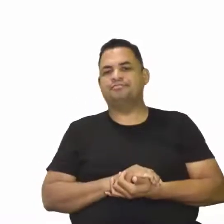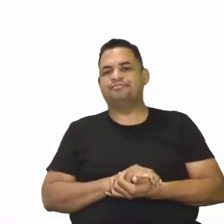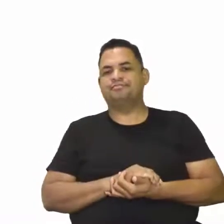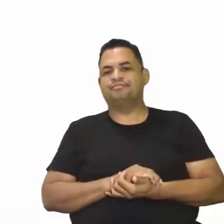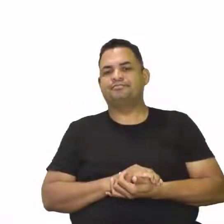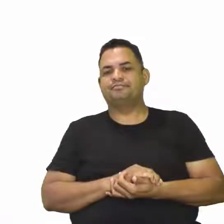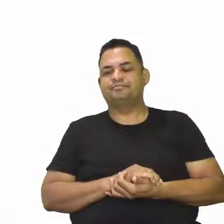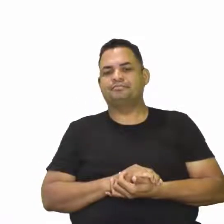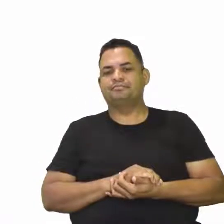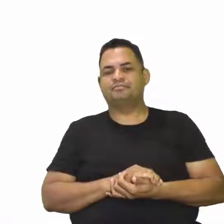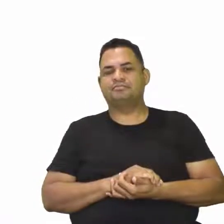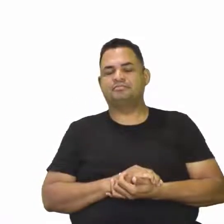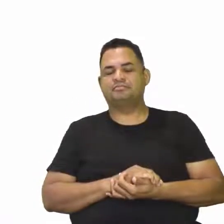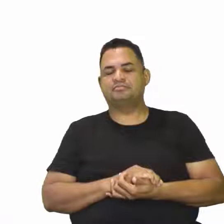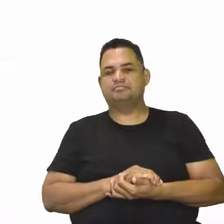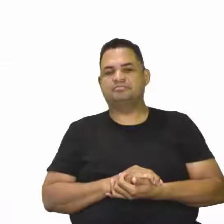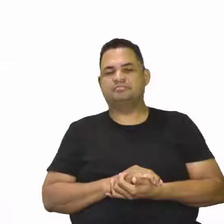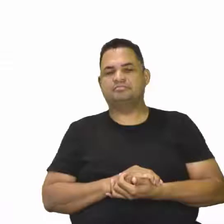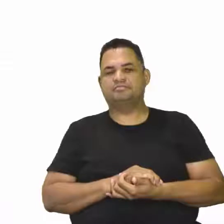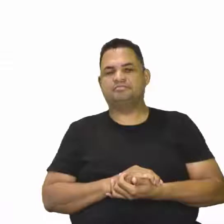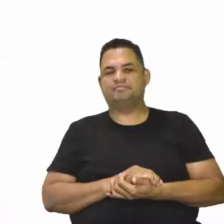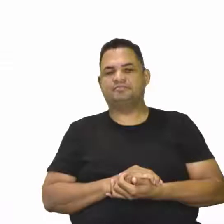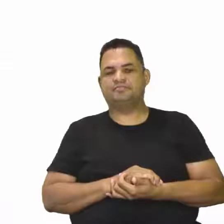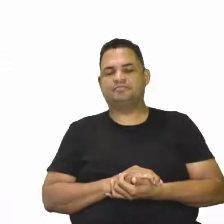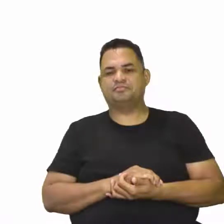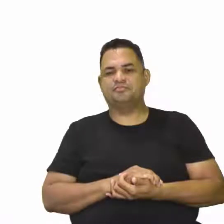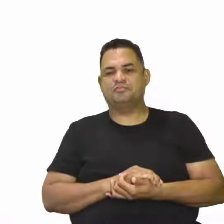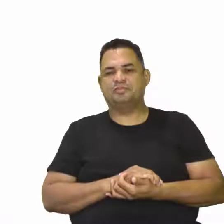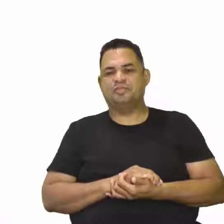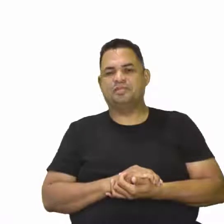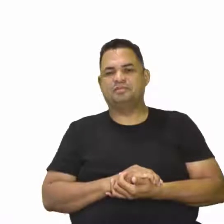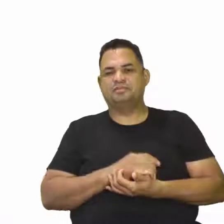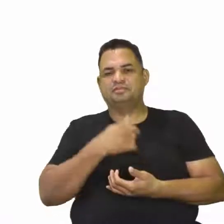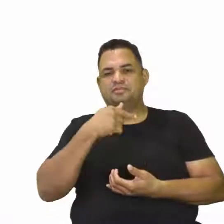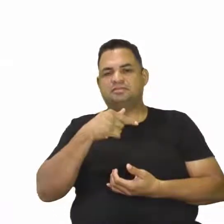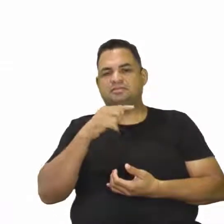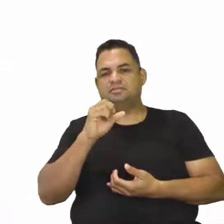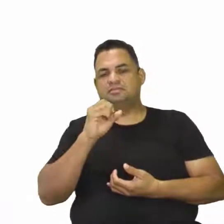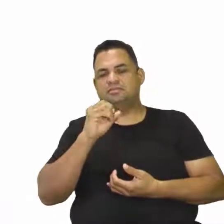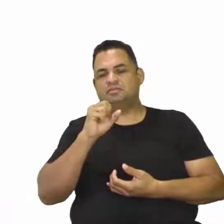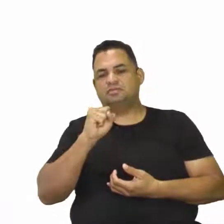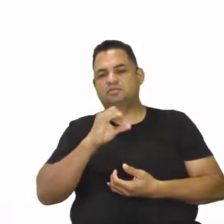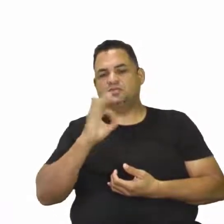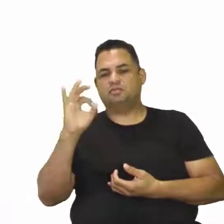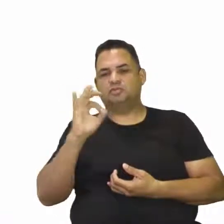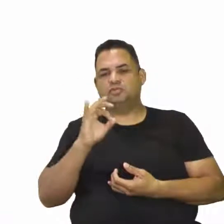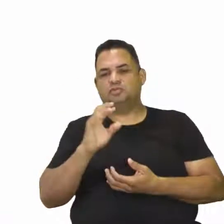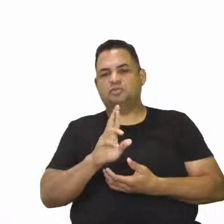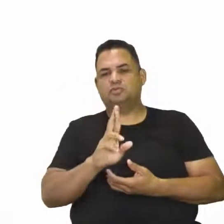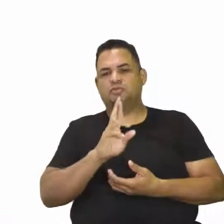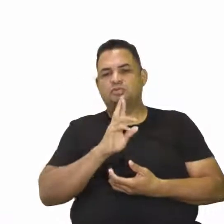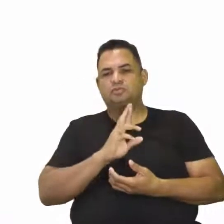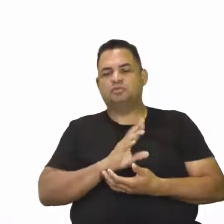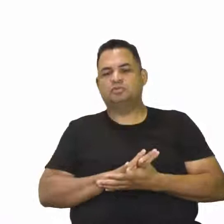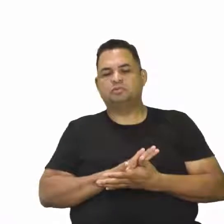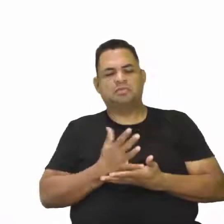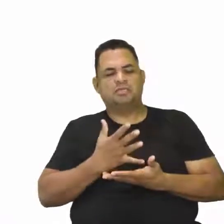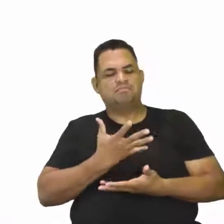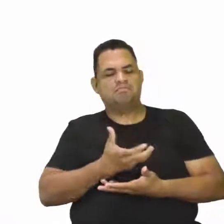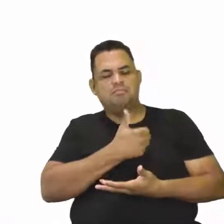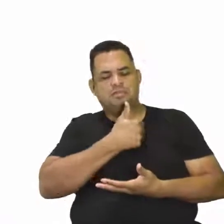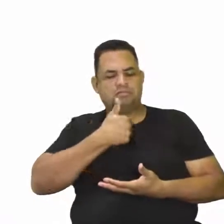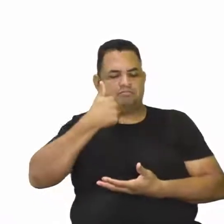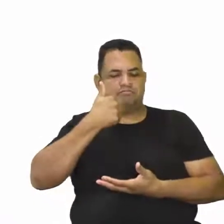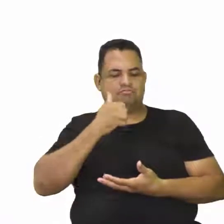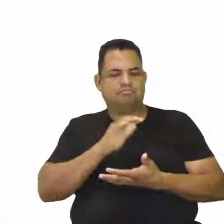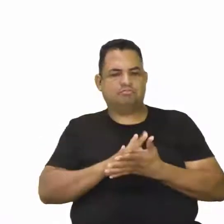Não precisa gastar gasolina para ir na casa da pessoa. É verdade. 78% resulta ser mais cômodo, porque